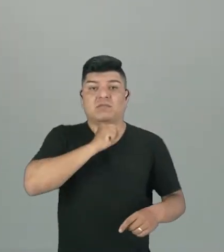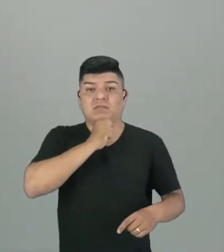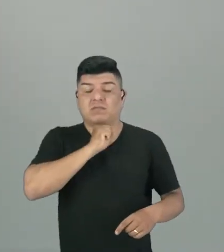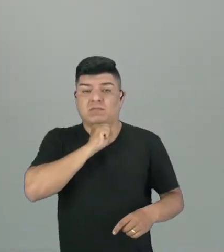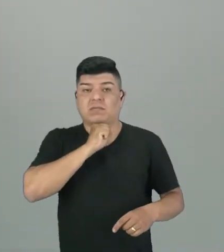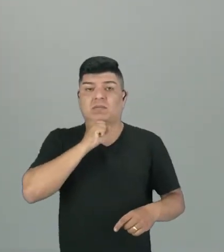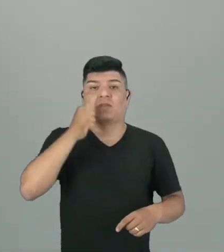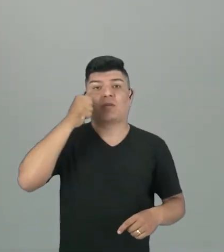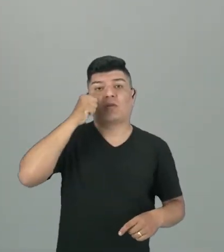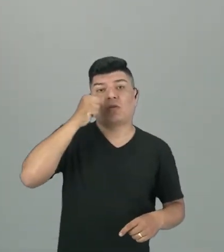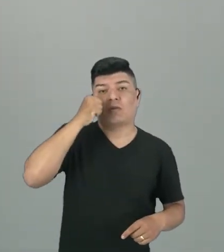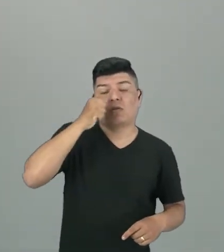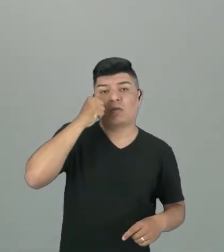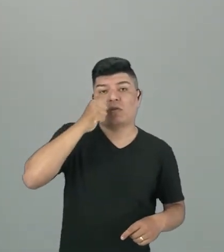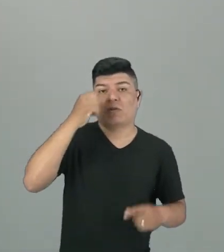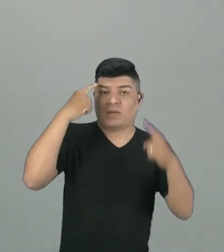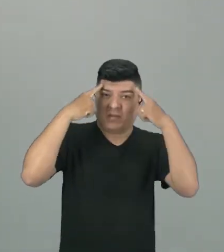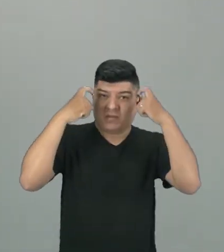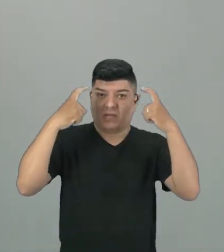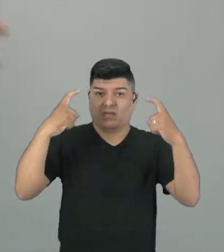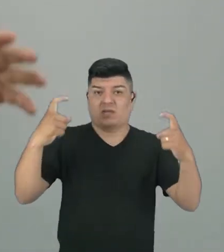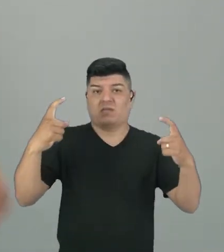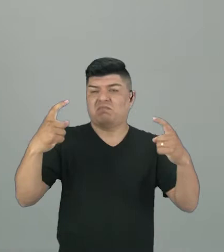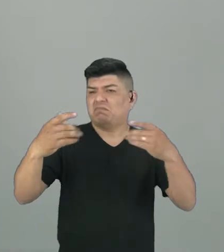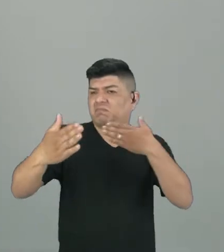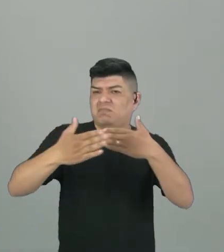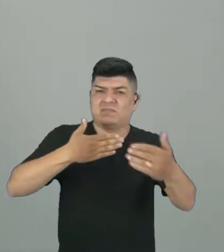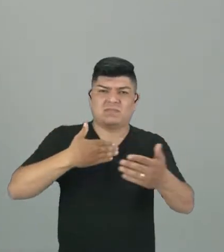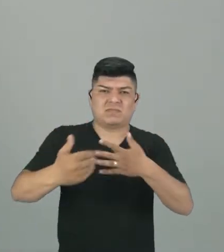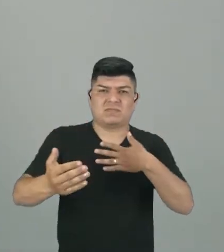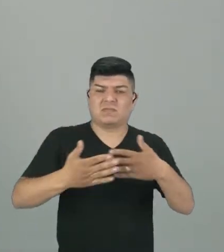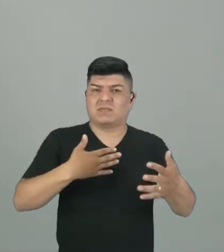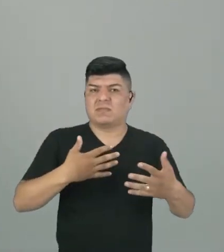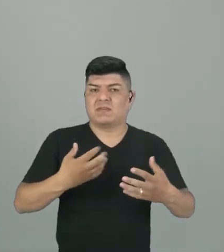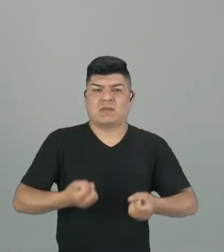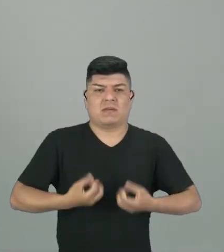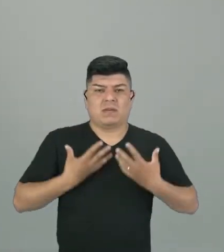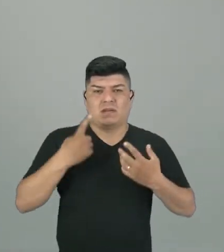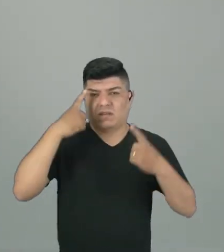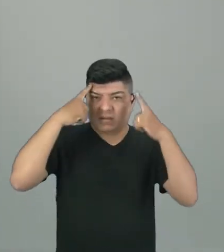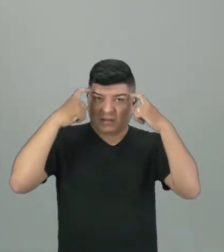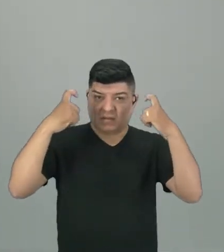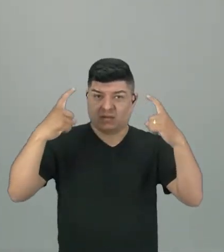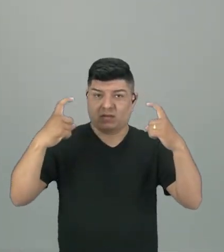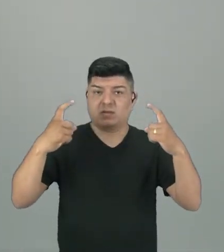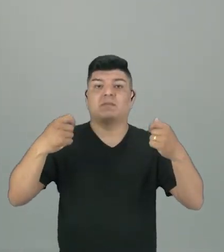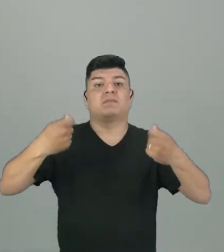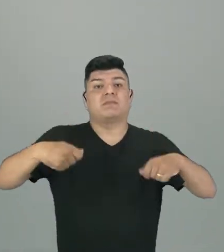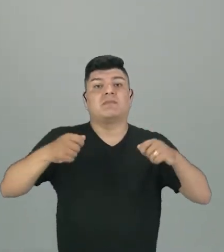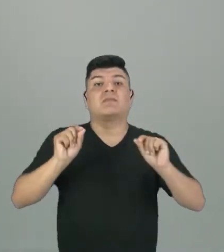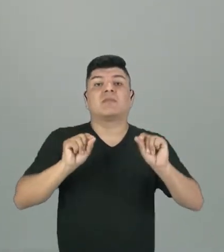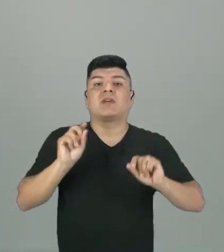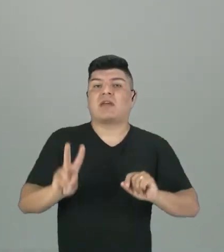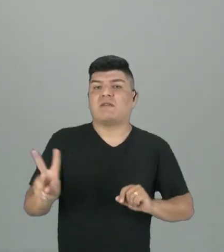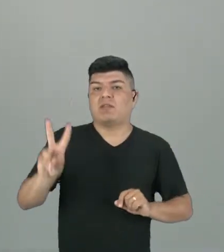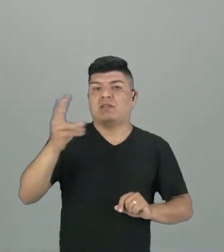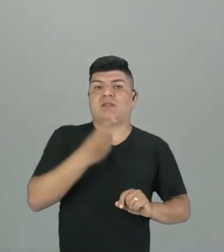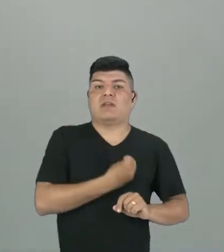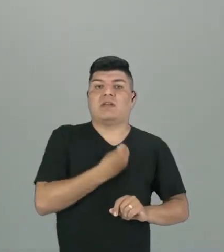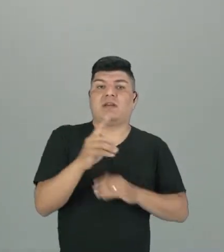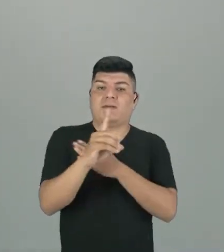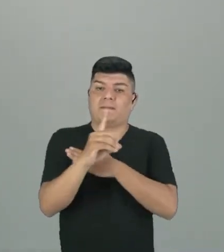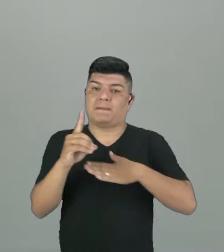contra a mulher, a violência, qualquer manifestação de violência. Isso é valorização da vida. Nisso a sociedade